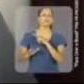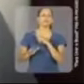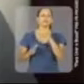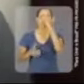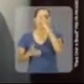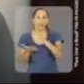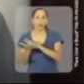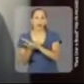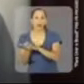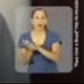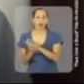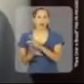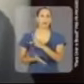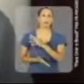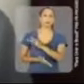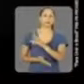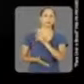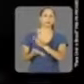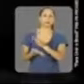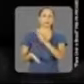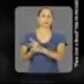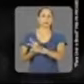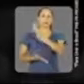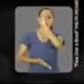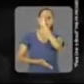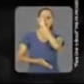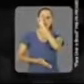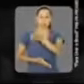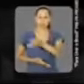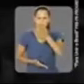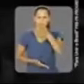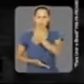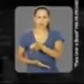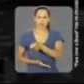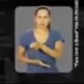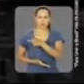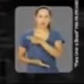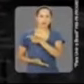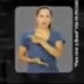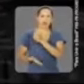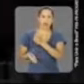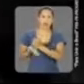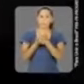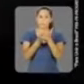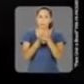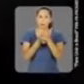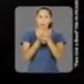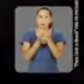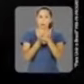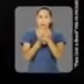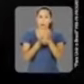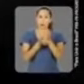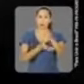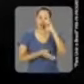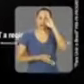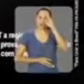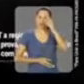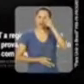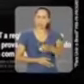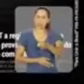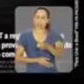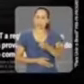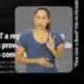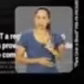temos a própria escuridão, o PT, sempre radical e extremista. O partido que apoia o